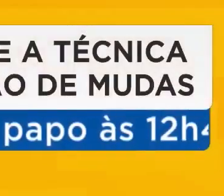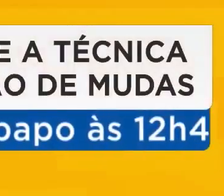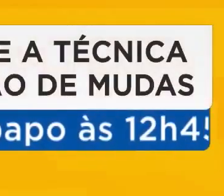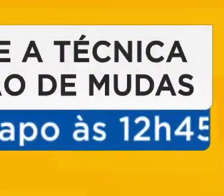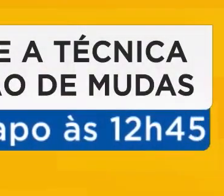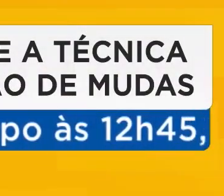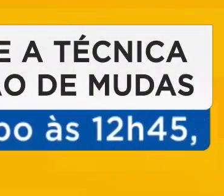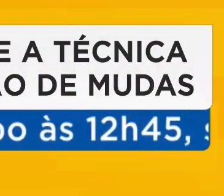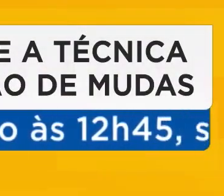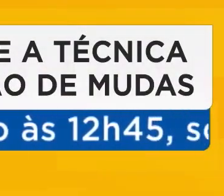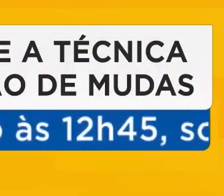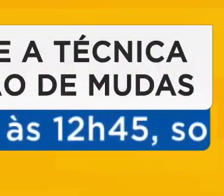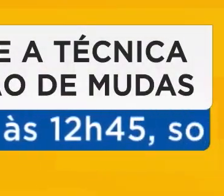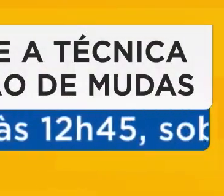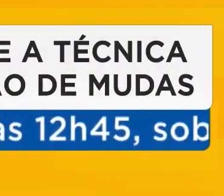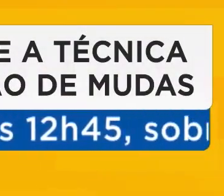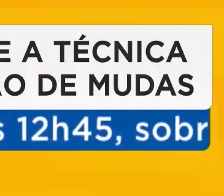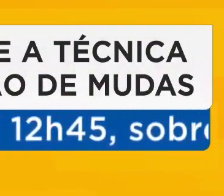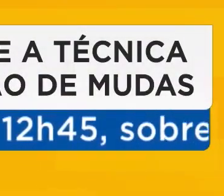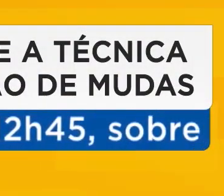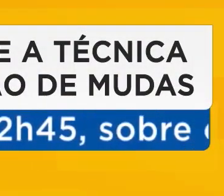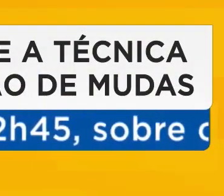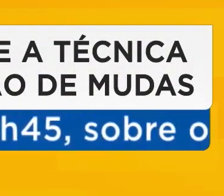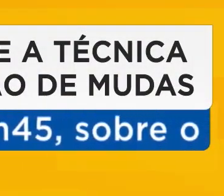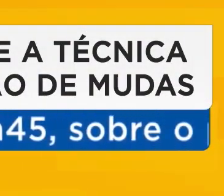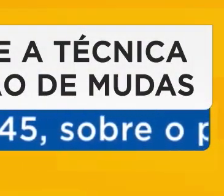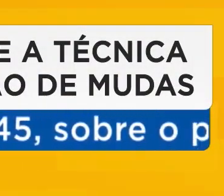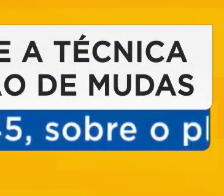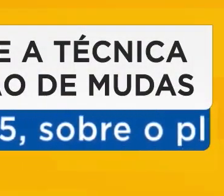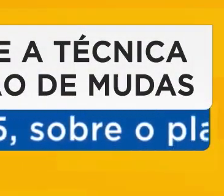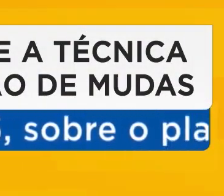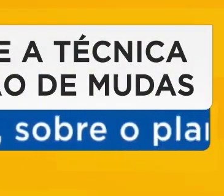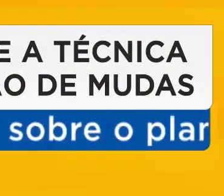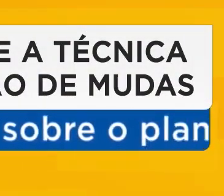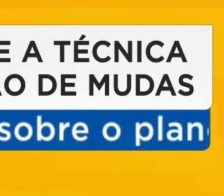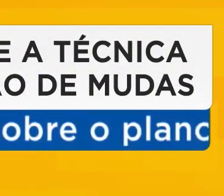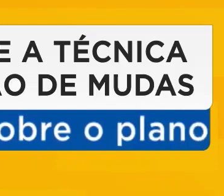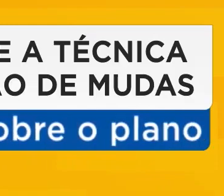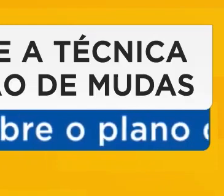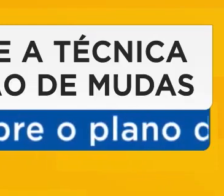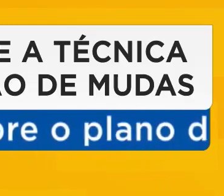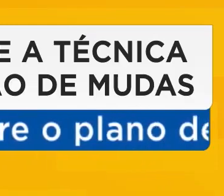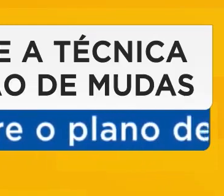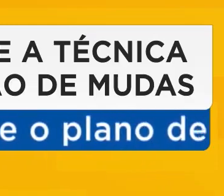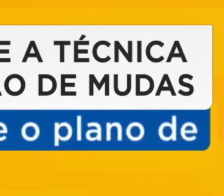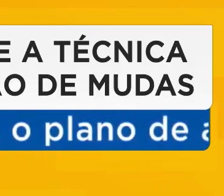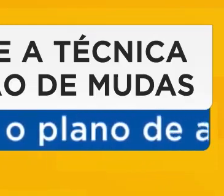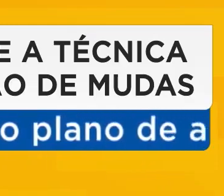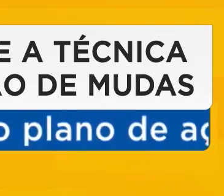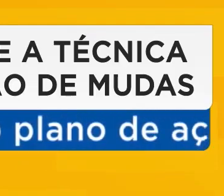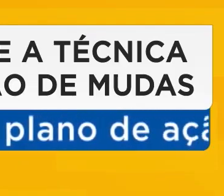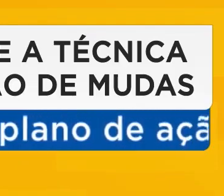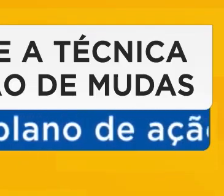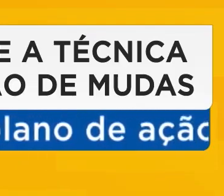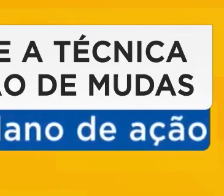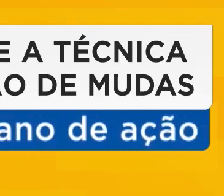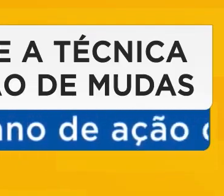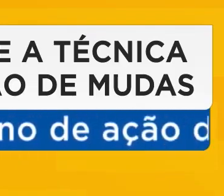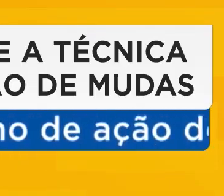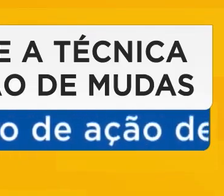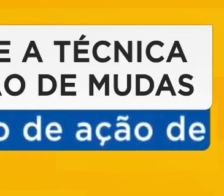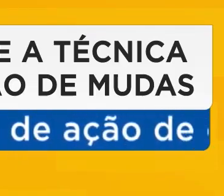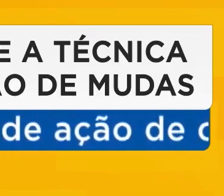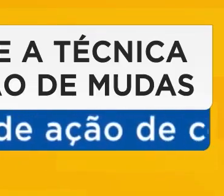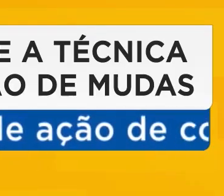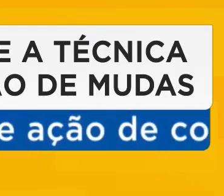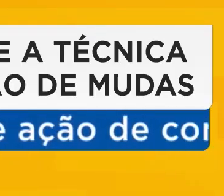Além das mudas de campo, hoje os produtores têm acesso à tecnologia de produção de muda pela secção de talo, que foi um trabalho também feito